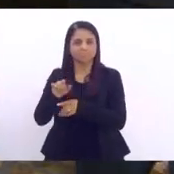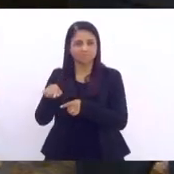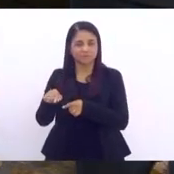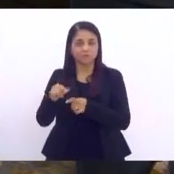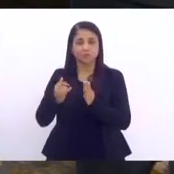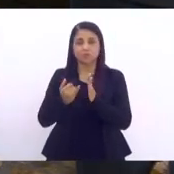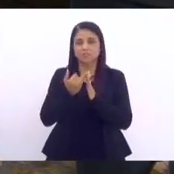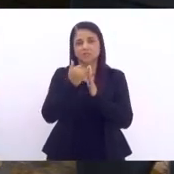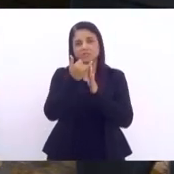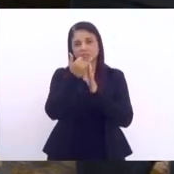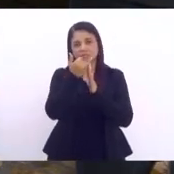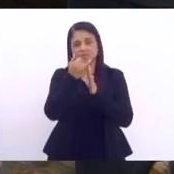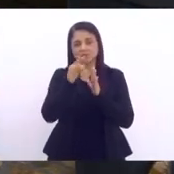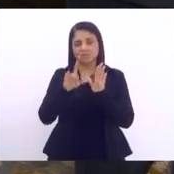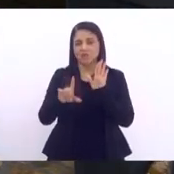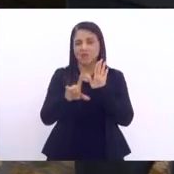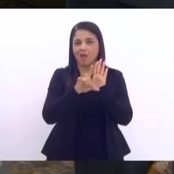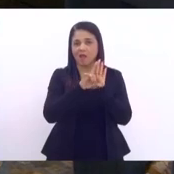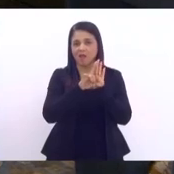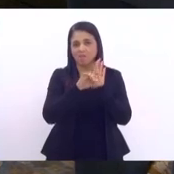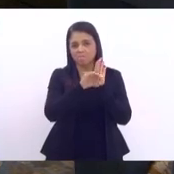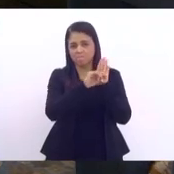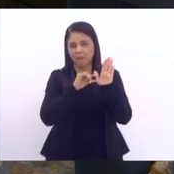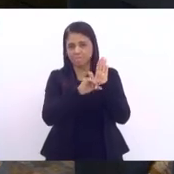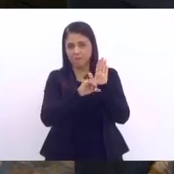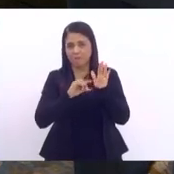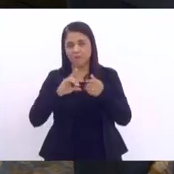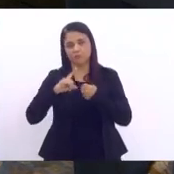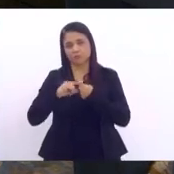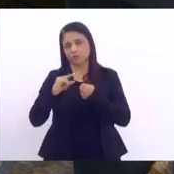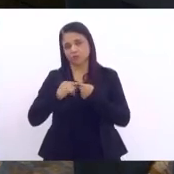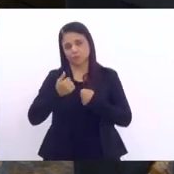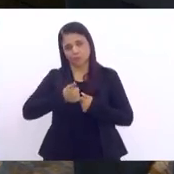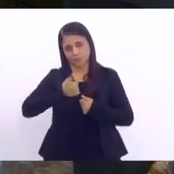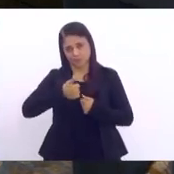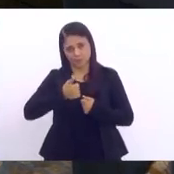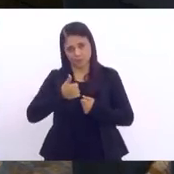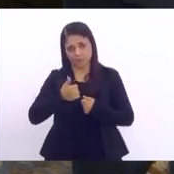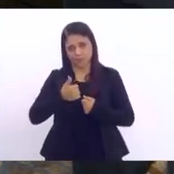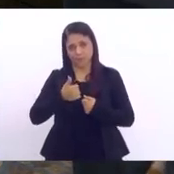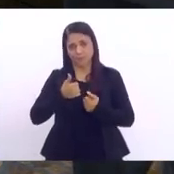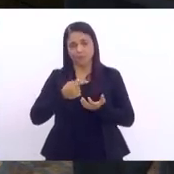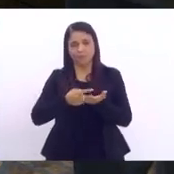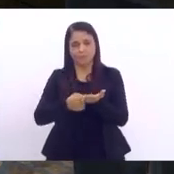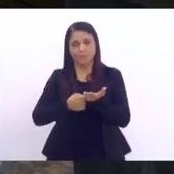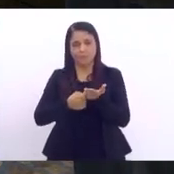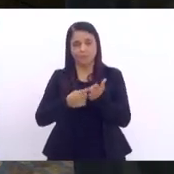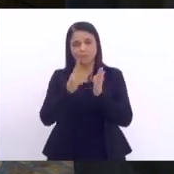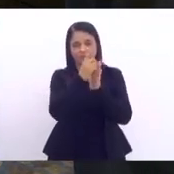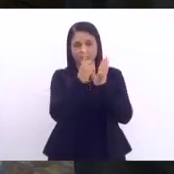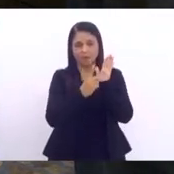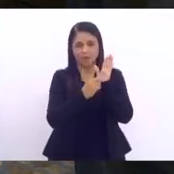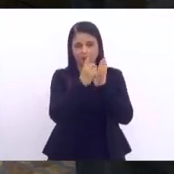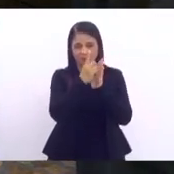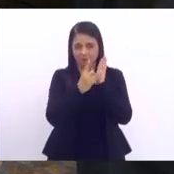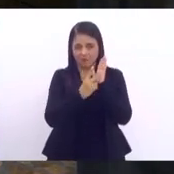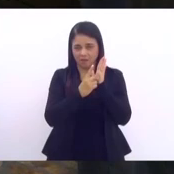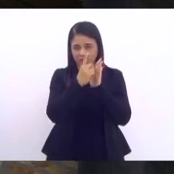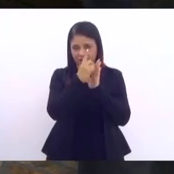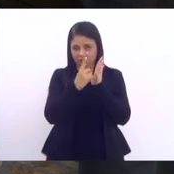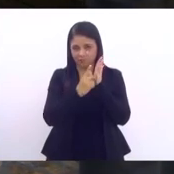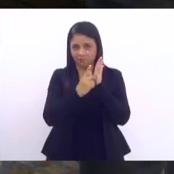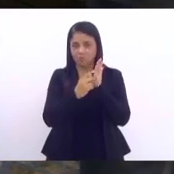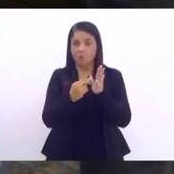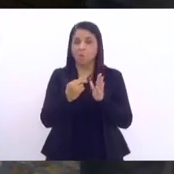discriminou no artigo 1º, que estava tratado por decreto definidor que poderia cobrá-lo a